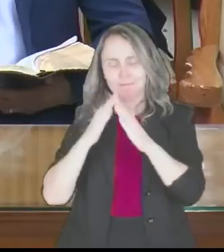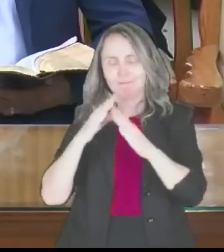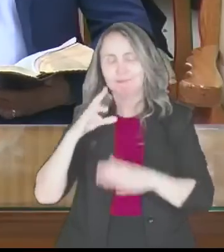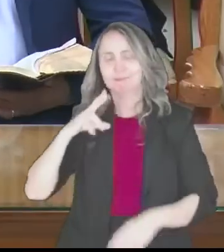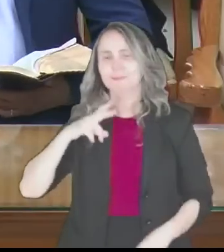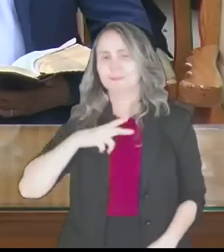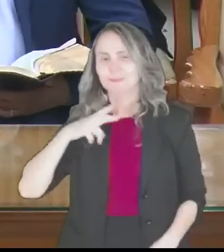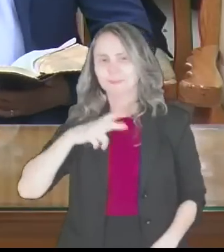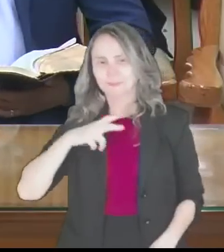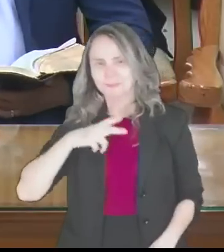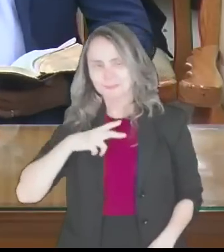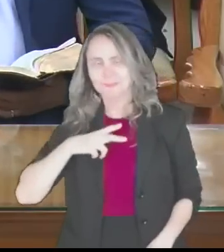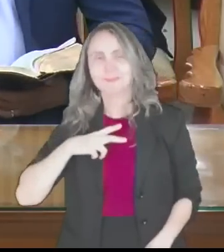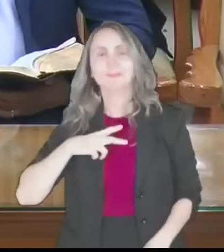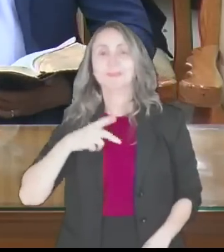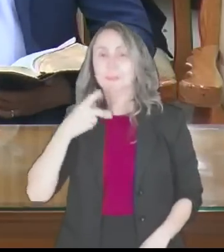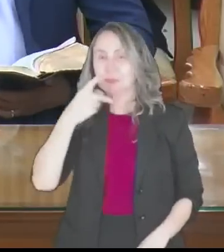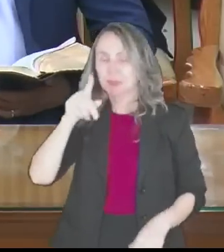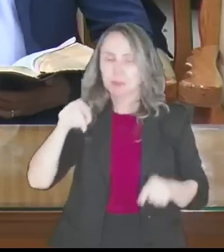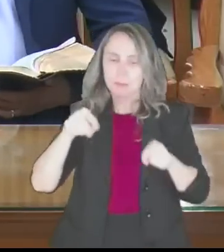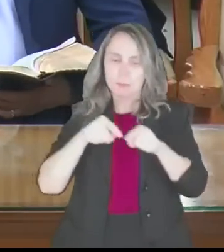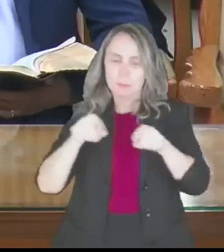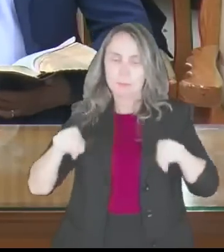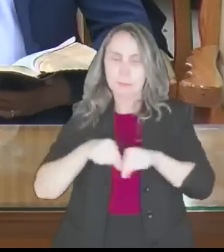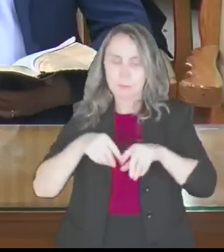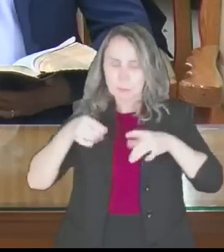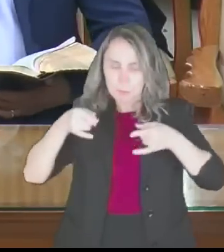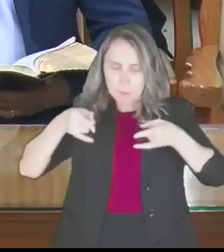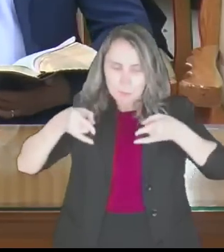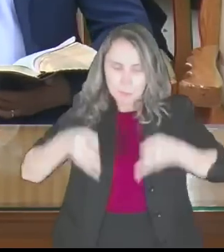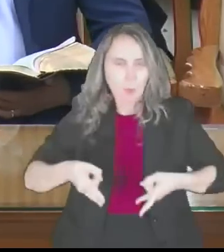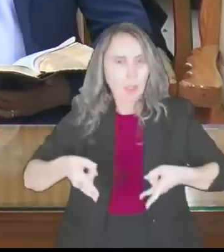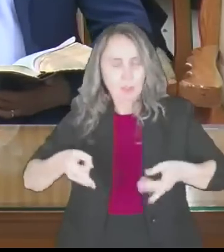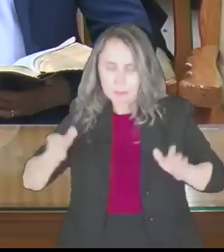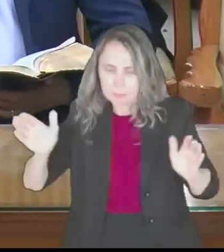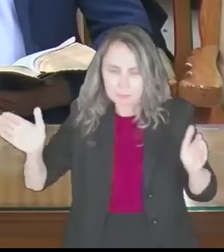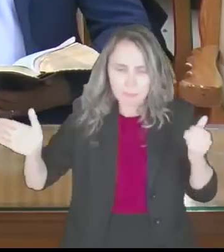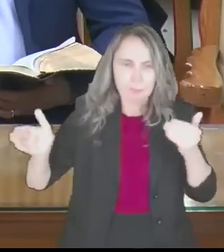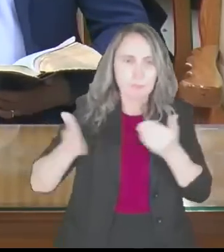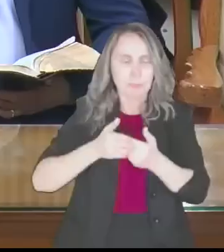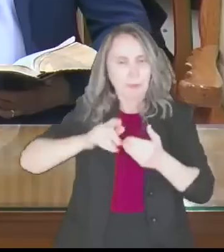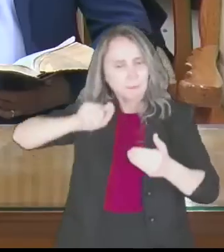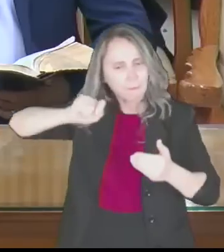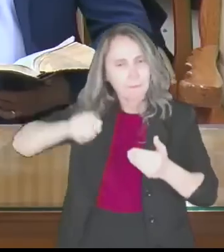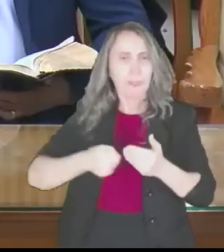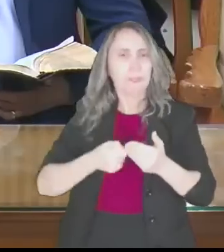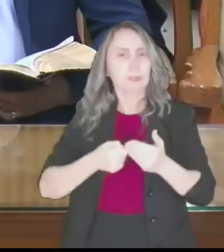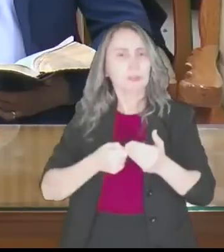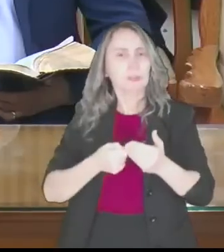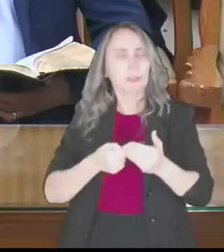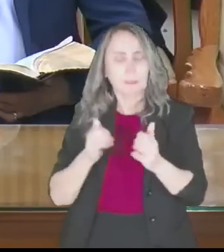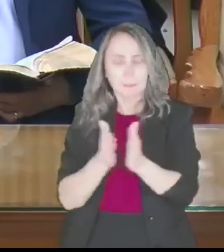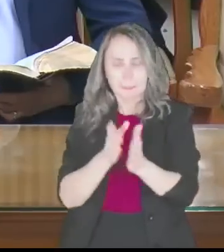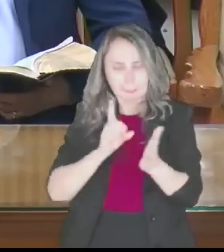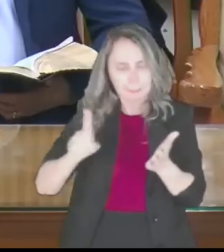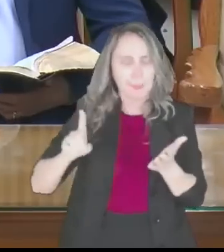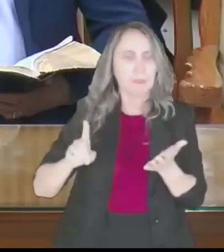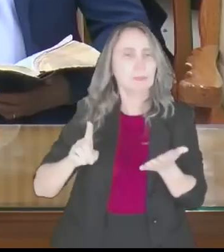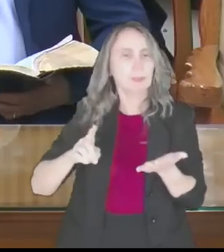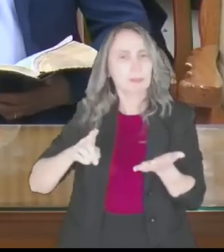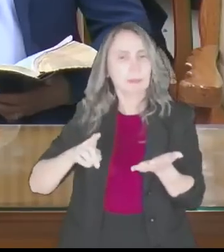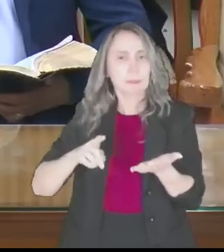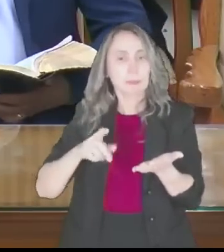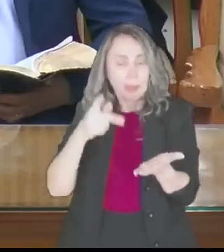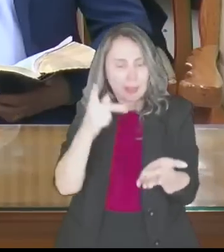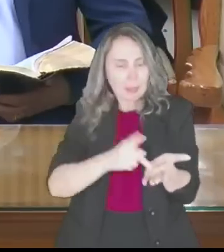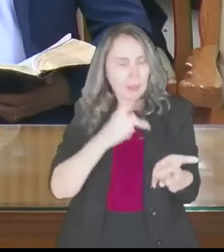Se trancar lá no quarto com a Bíblia aberta. Pegar 2 hinos da harpa, 3 hinos da harpa, só você e